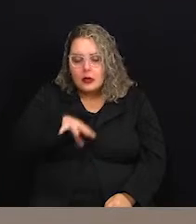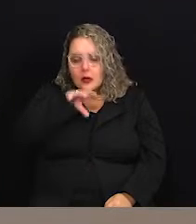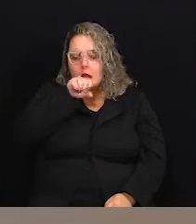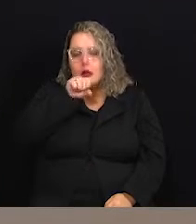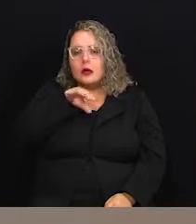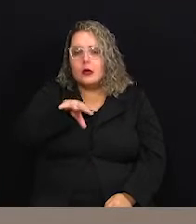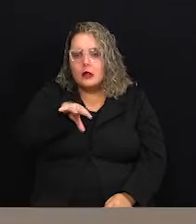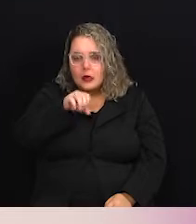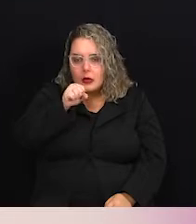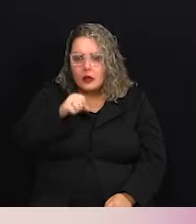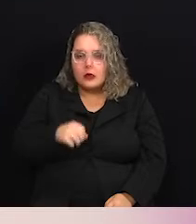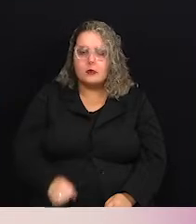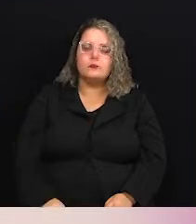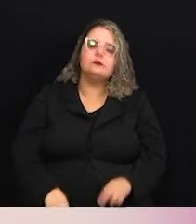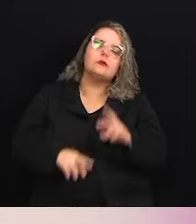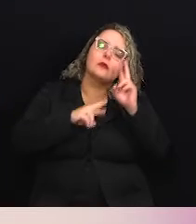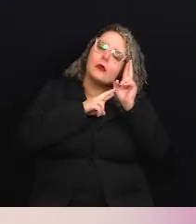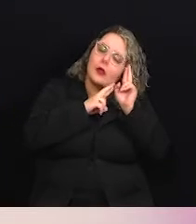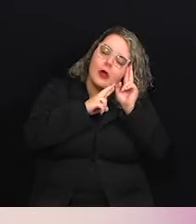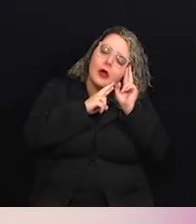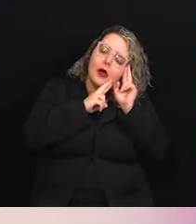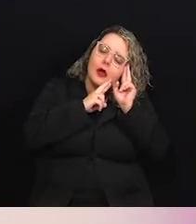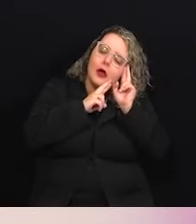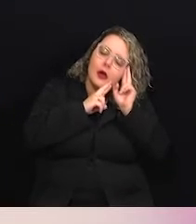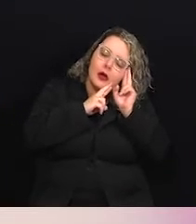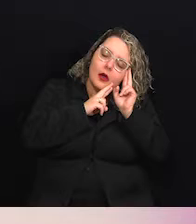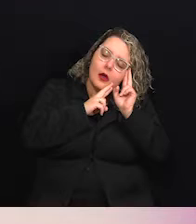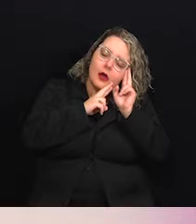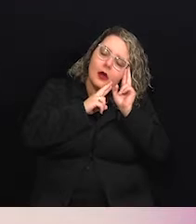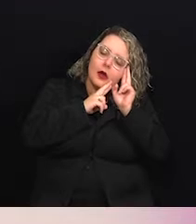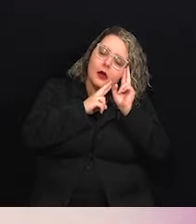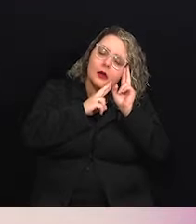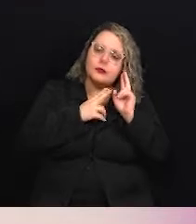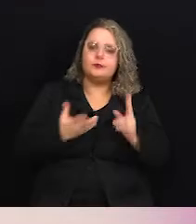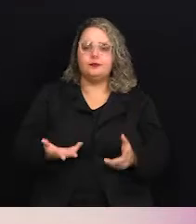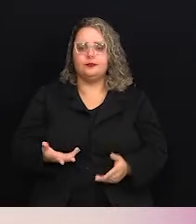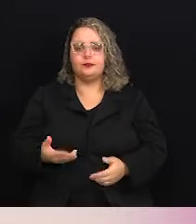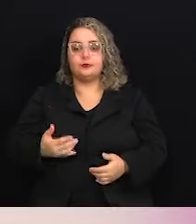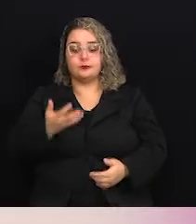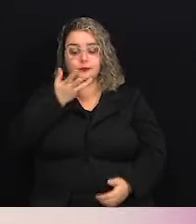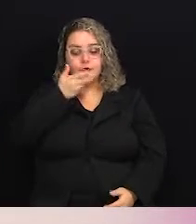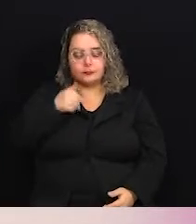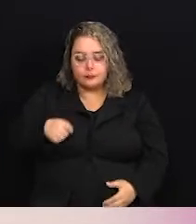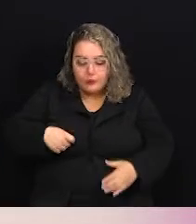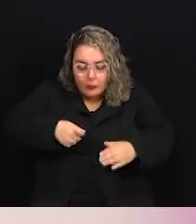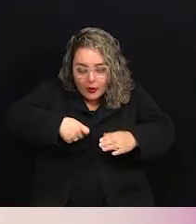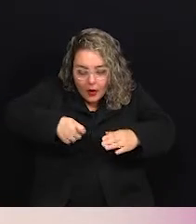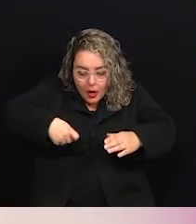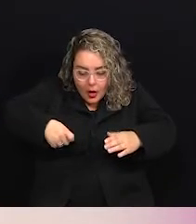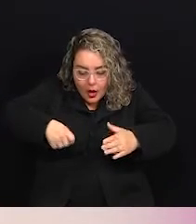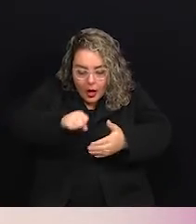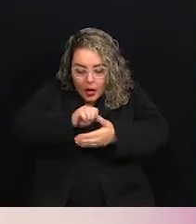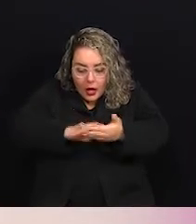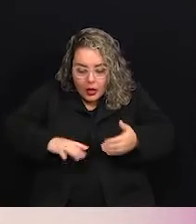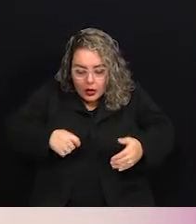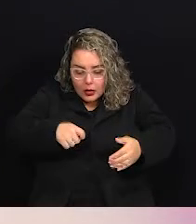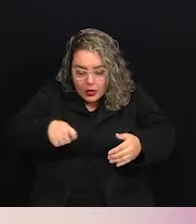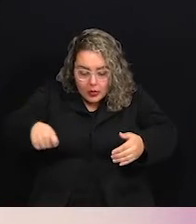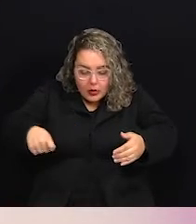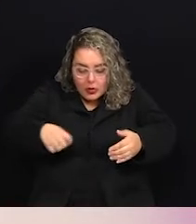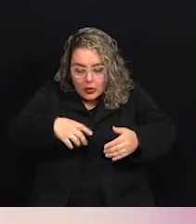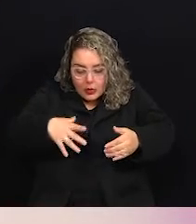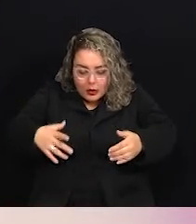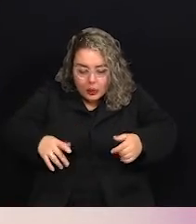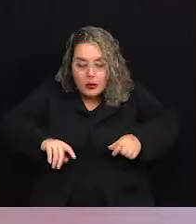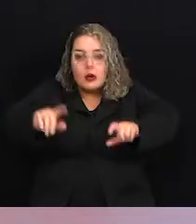inteiro pela boca, dorme de boca aberta, a criança que está fazendo dever de casa de boca aberta, assistindo TV de boca aberta, ronca